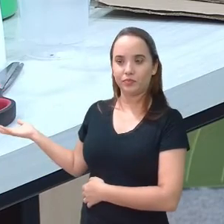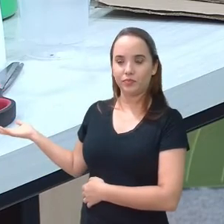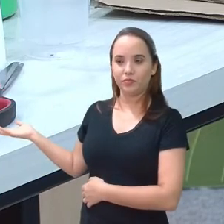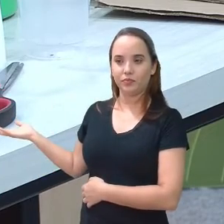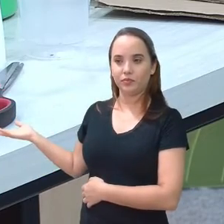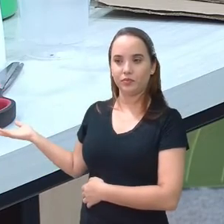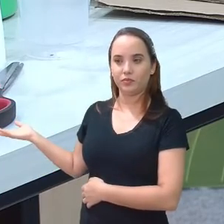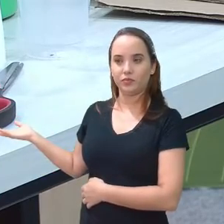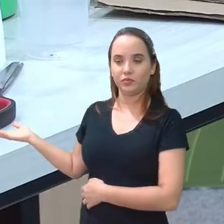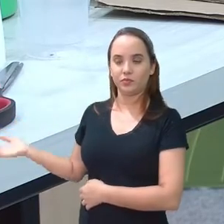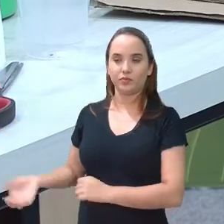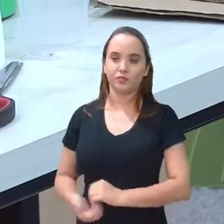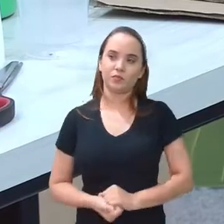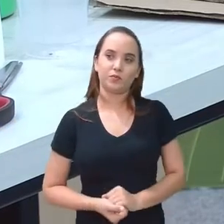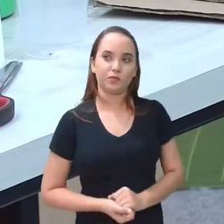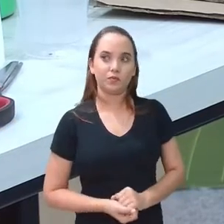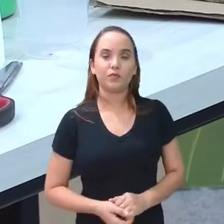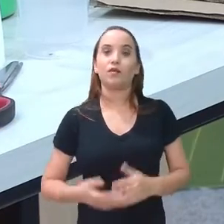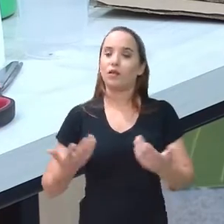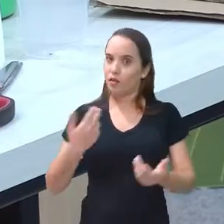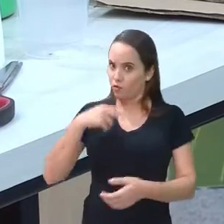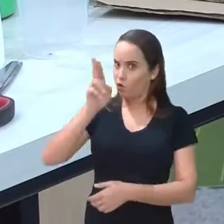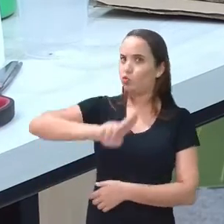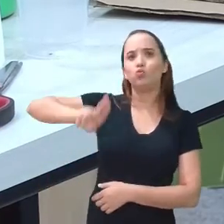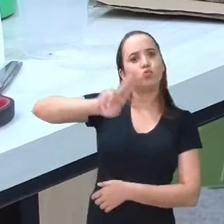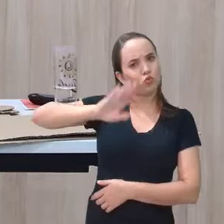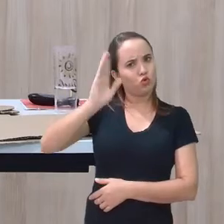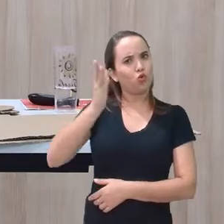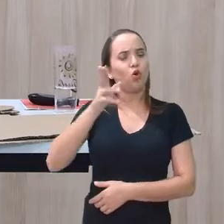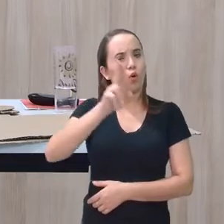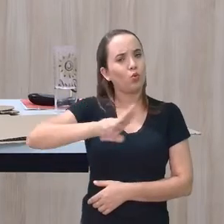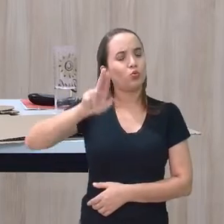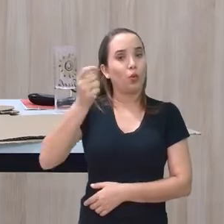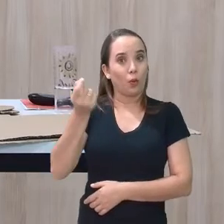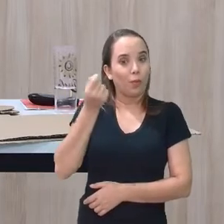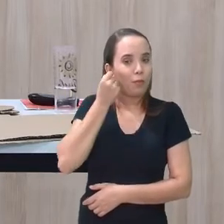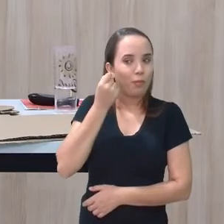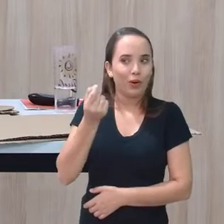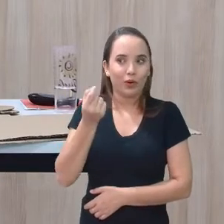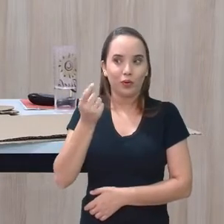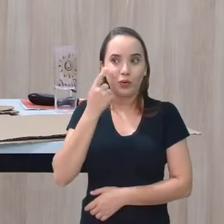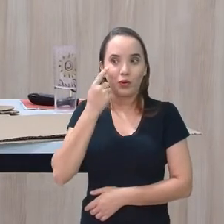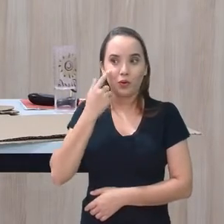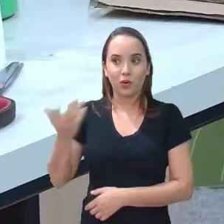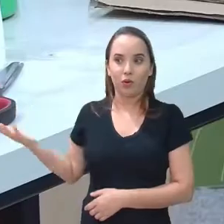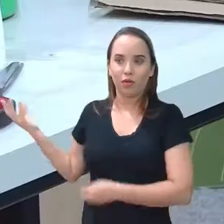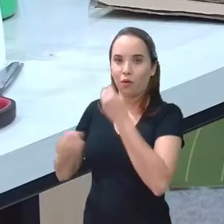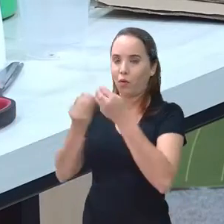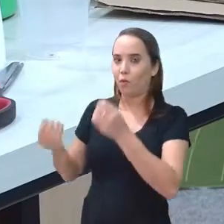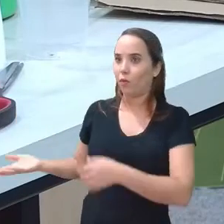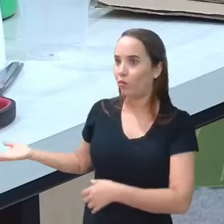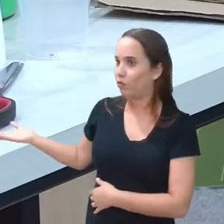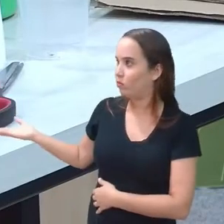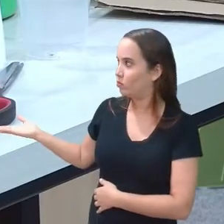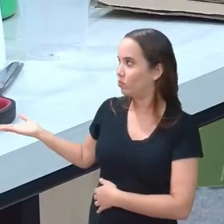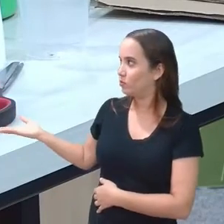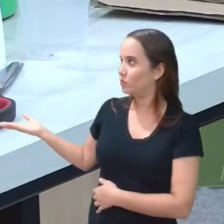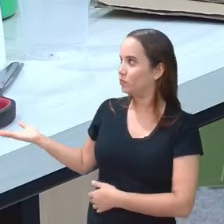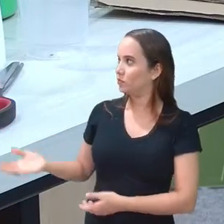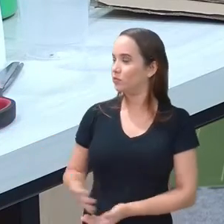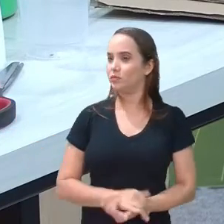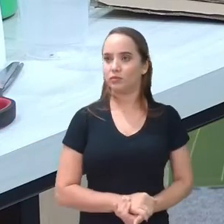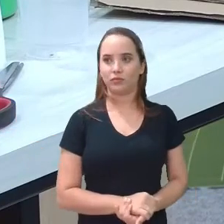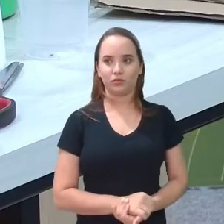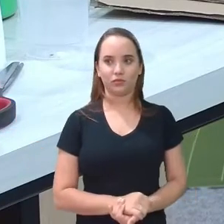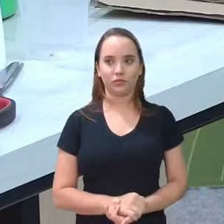vocês. E aqui eu já prendi com o brinco, né? E olha como foi que eu prendi.